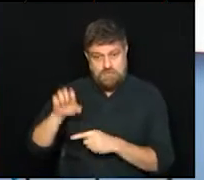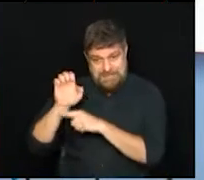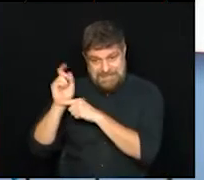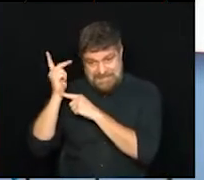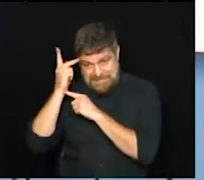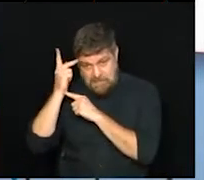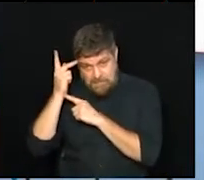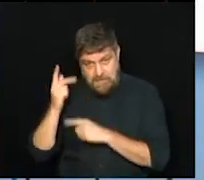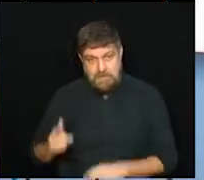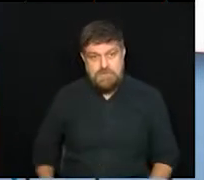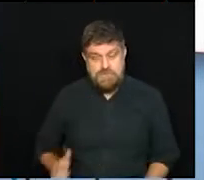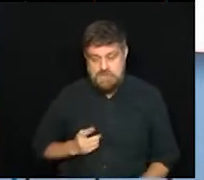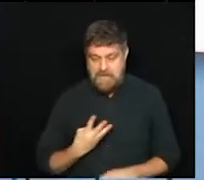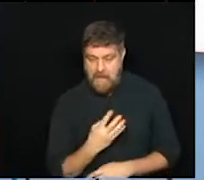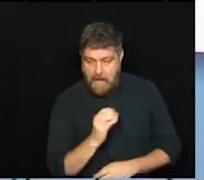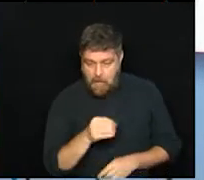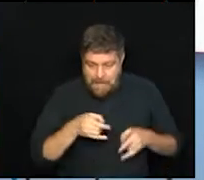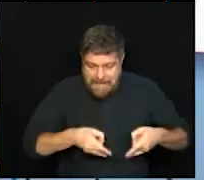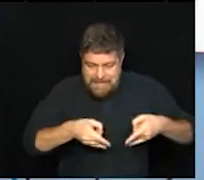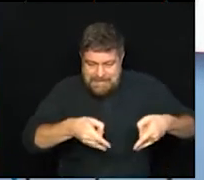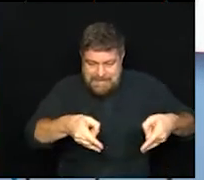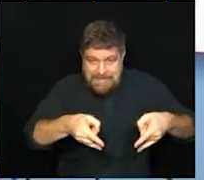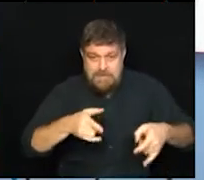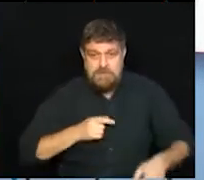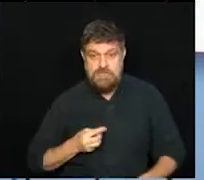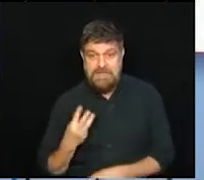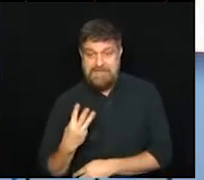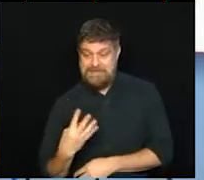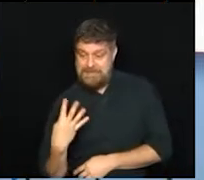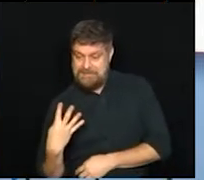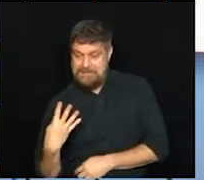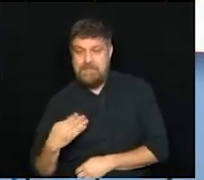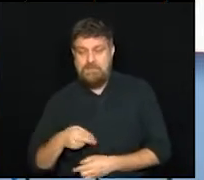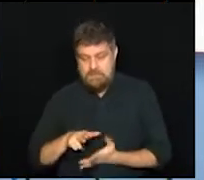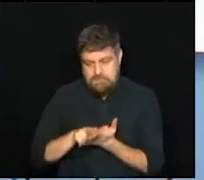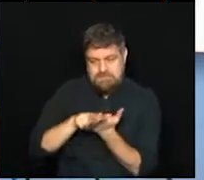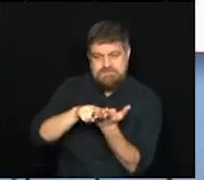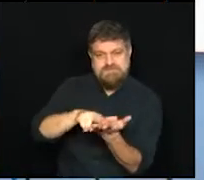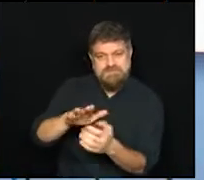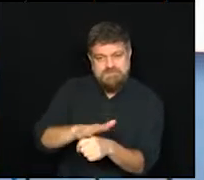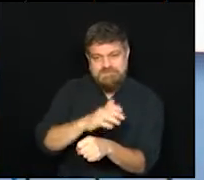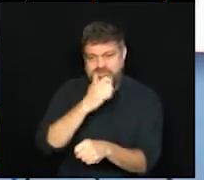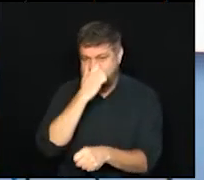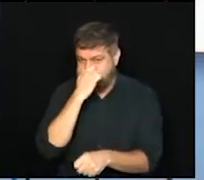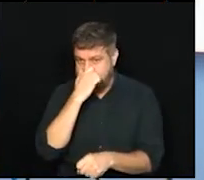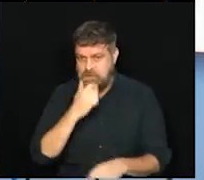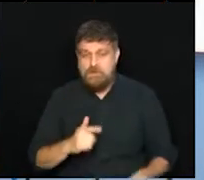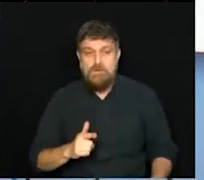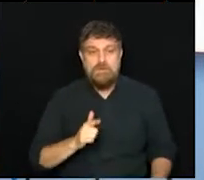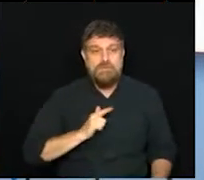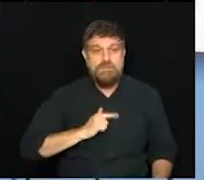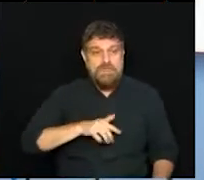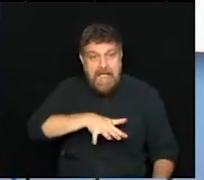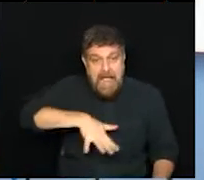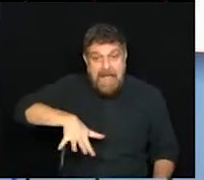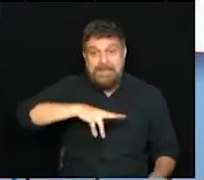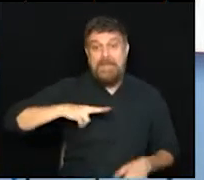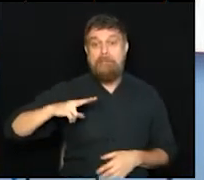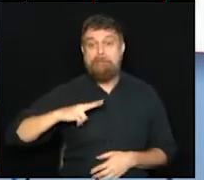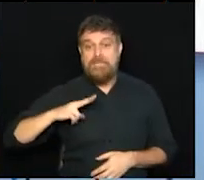40 leitos disponíveis, dos quais 34 estavam ocupados. E na rede